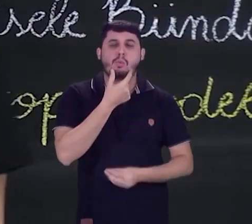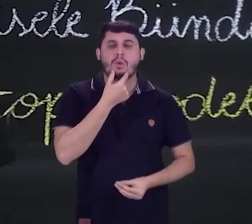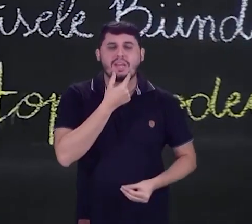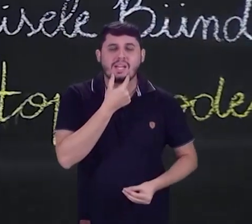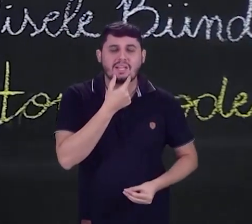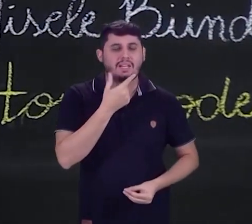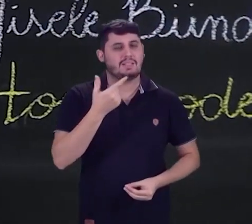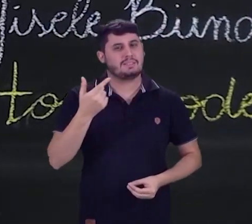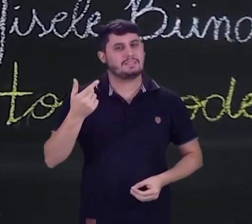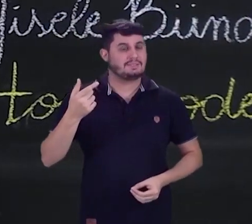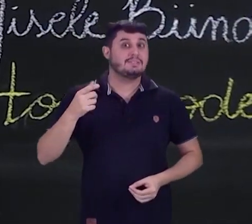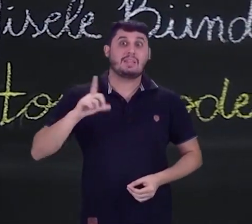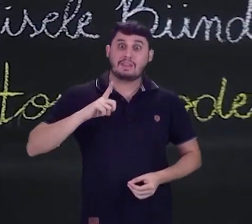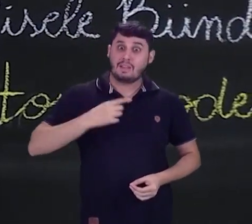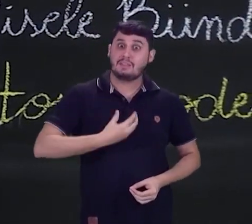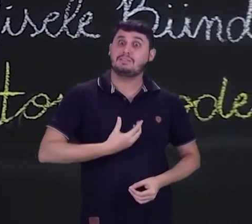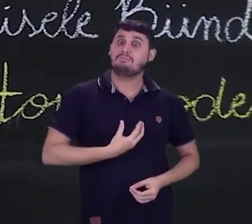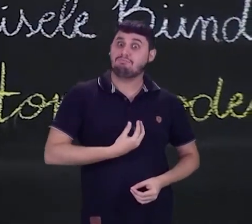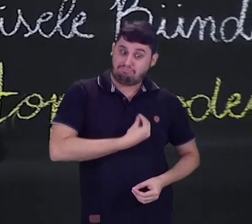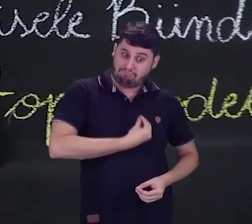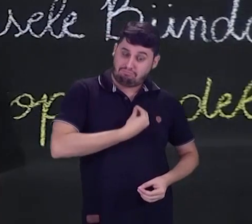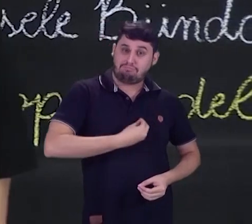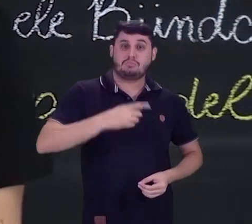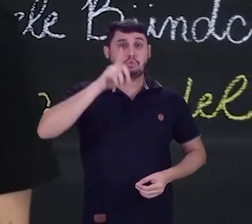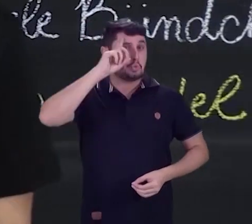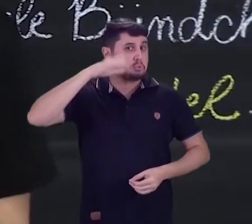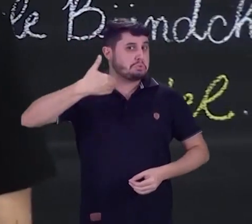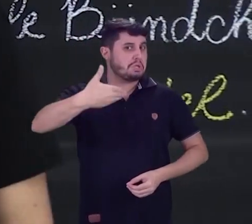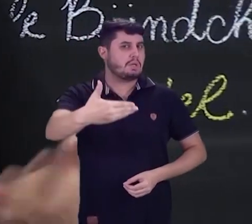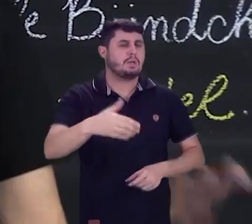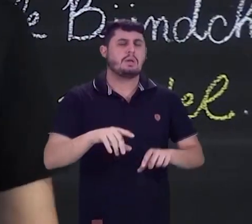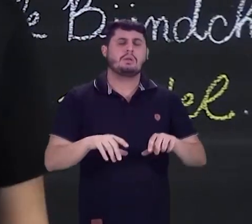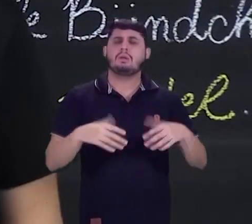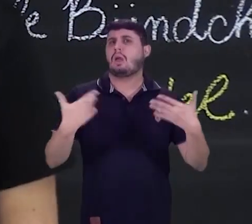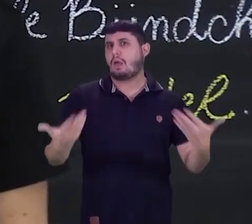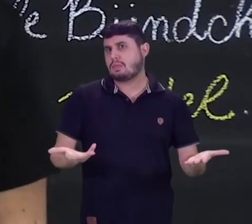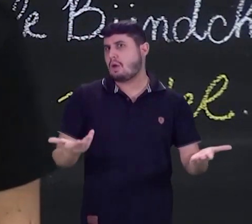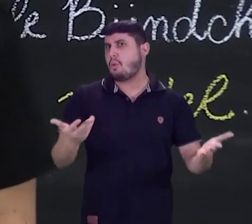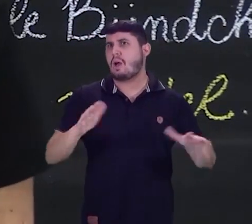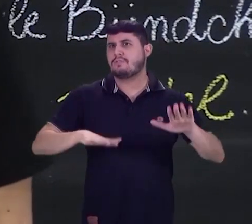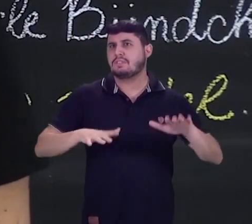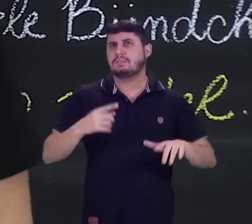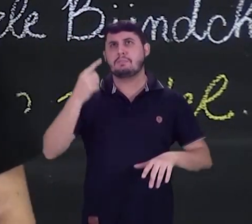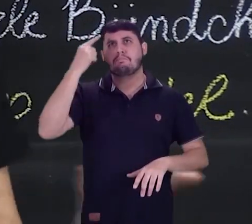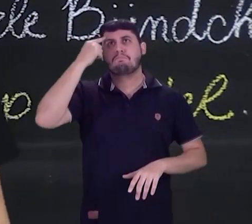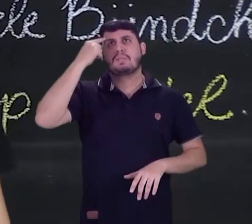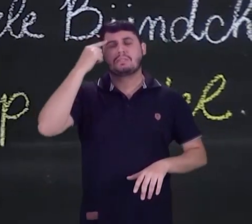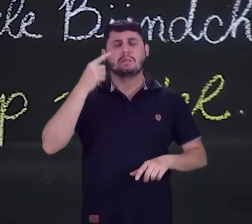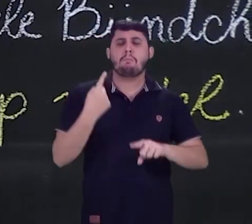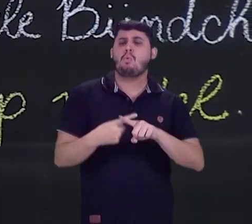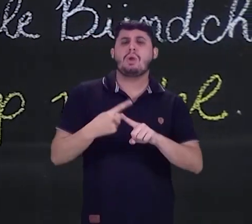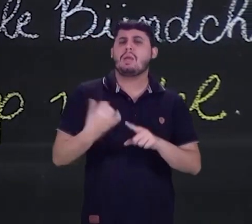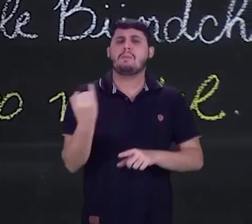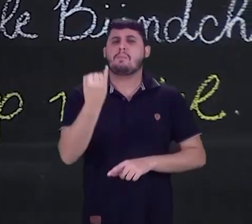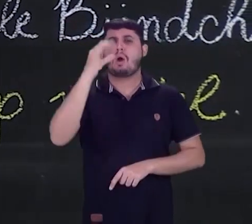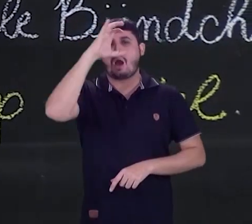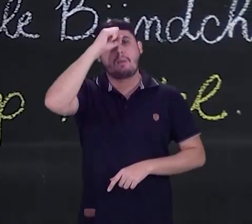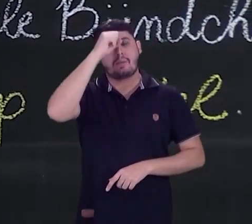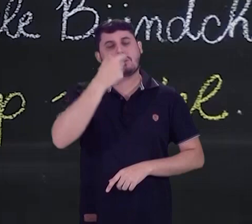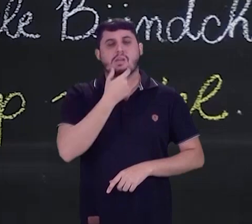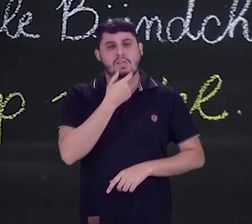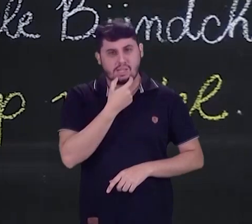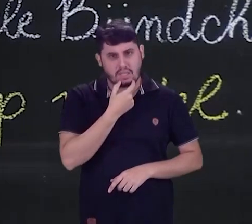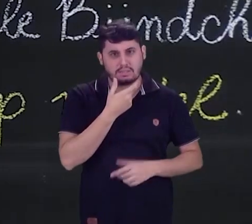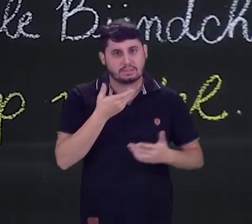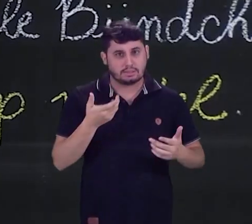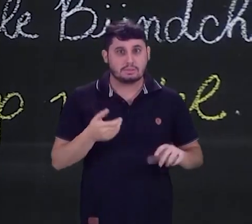nosso cotidiano. E aí, a gente responde dessa forma a pergunta: por que eu preciso aprender inglês? Por que isso é importante para mim?